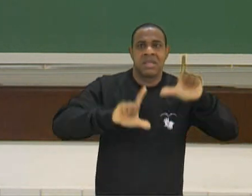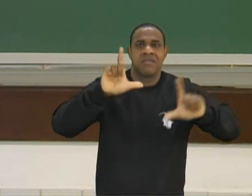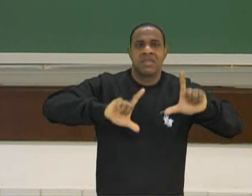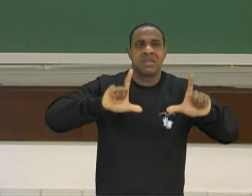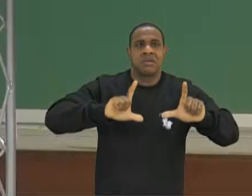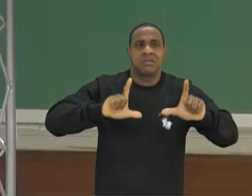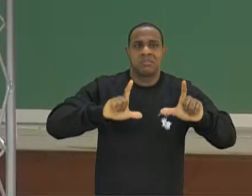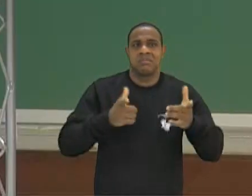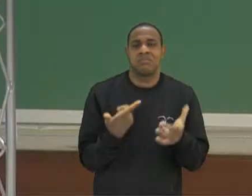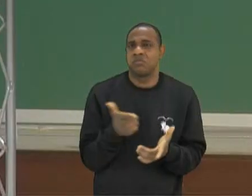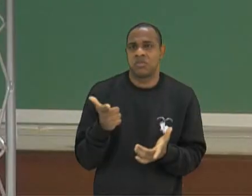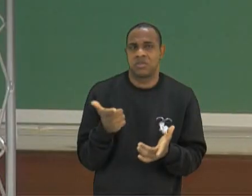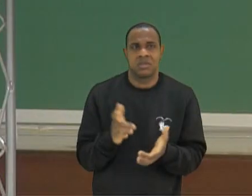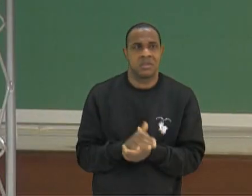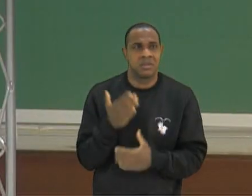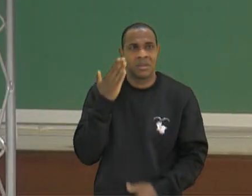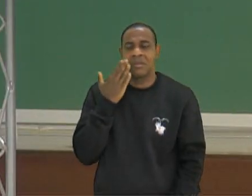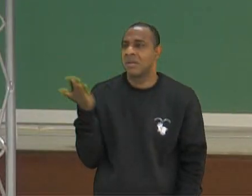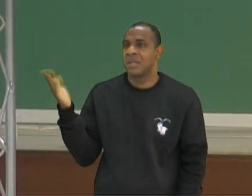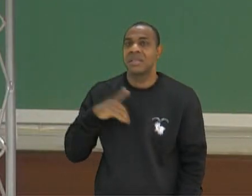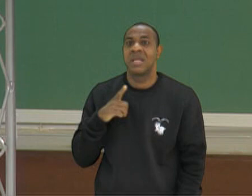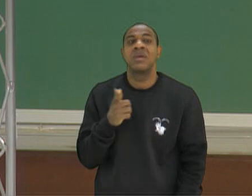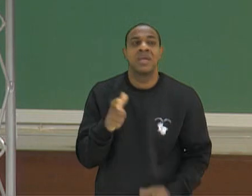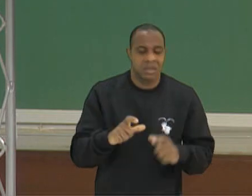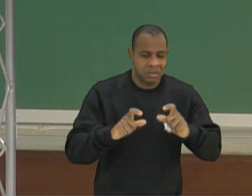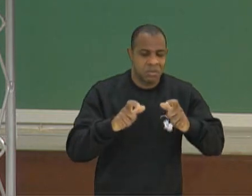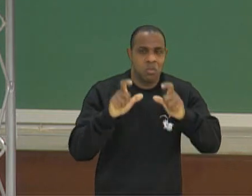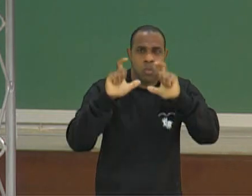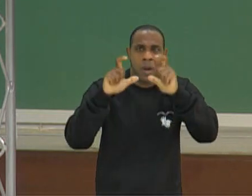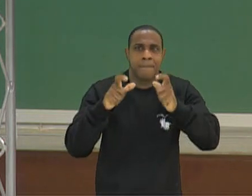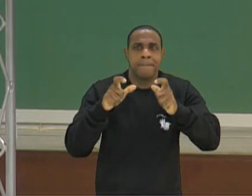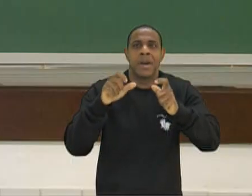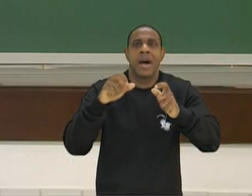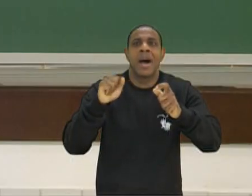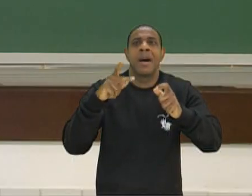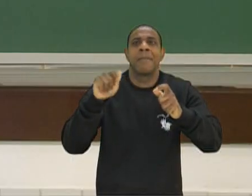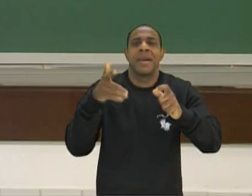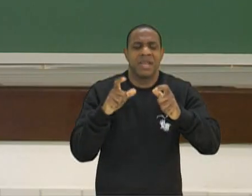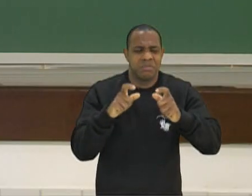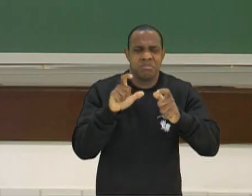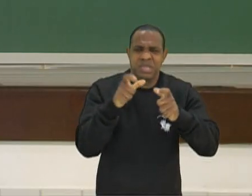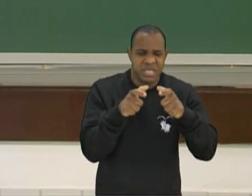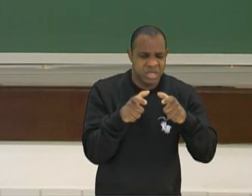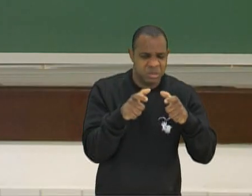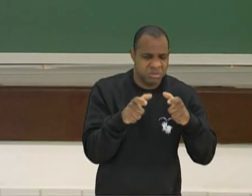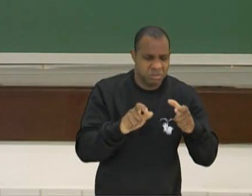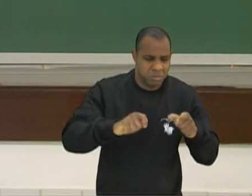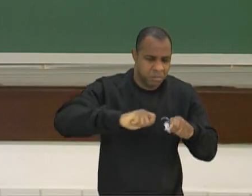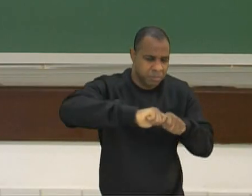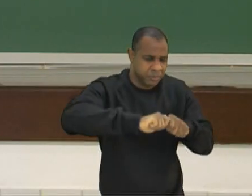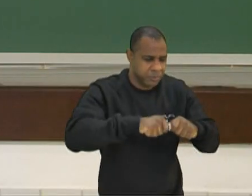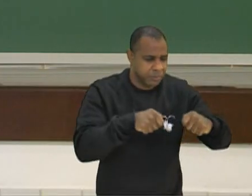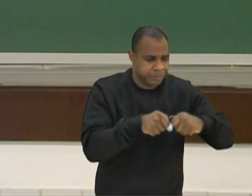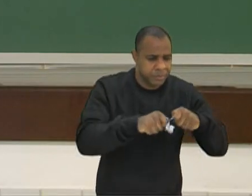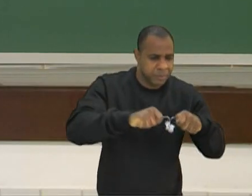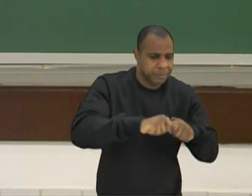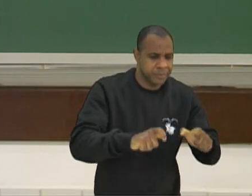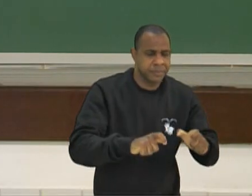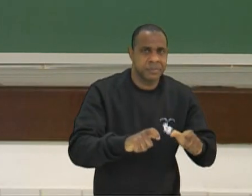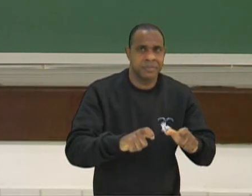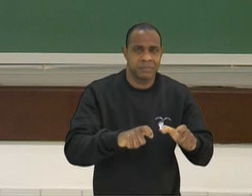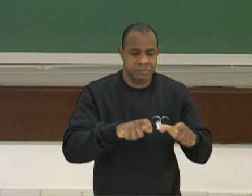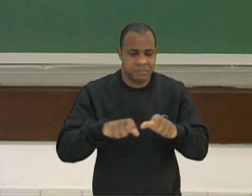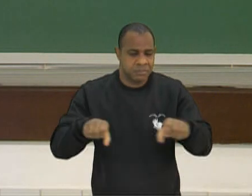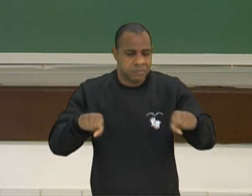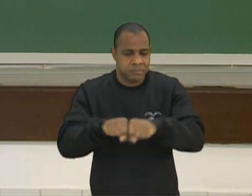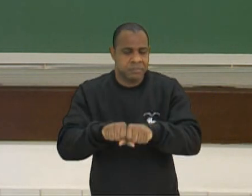Então, você tem essa ideia desse conversor digital, que é um aparelhinho pequeno que geralmente você vai fazer as atribuições para fazer como se fosse o filtro